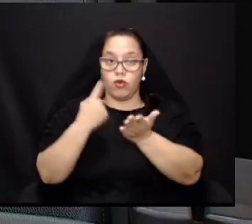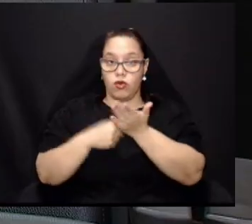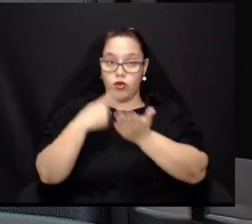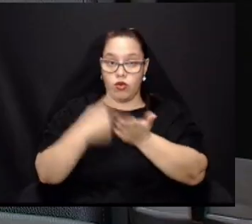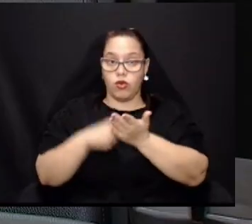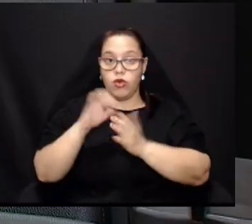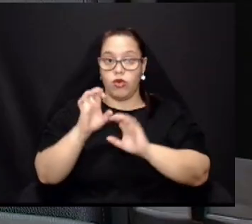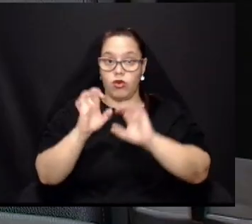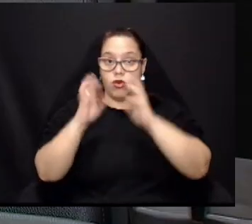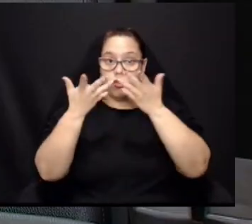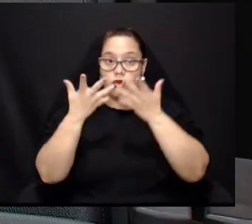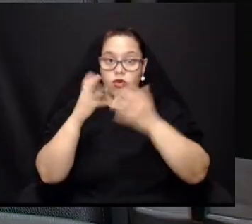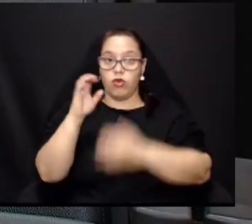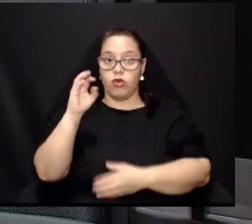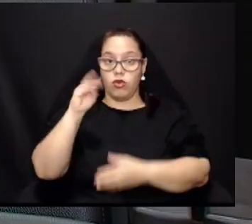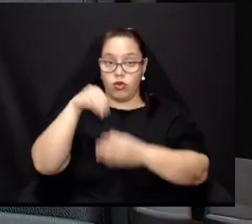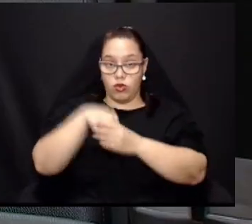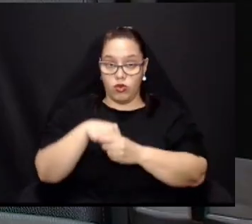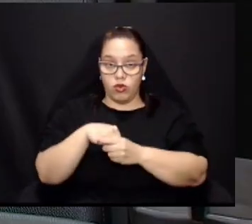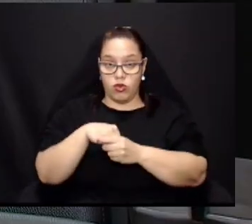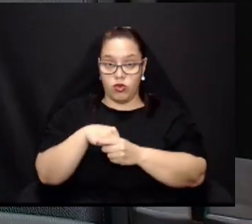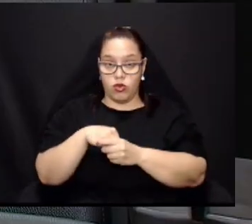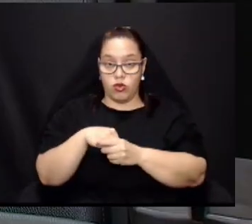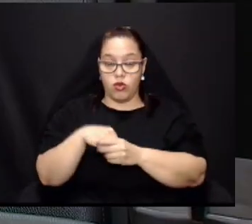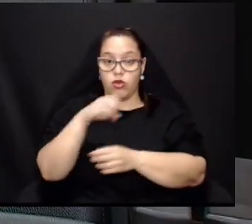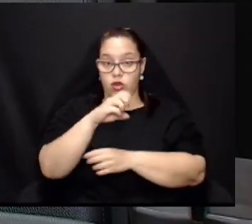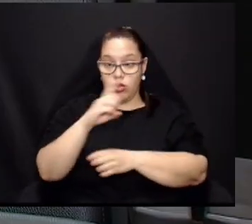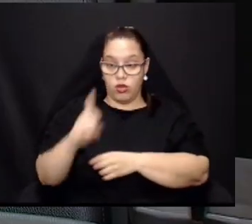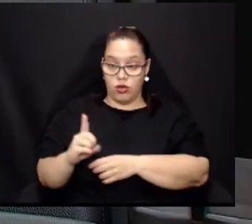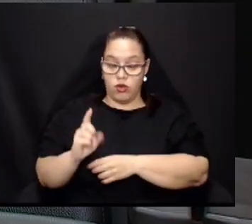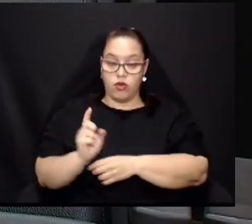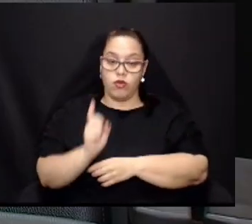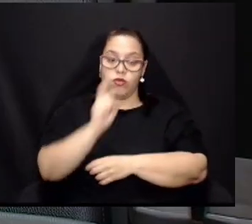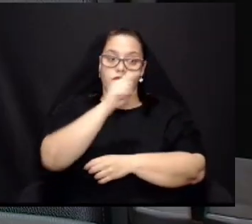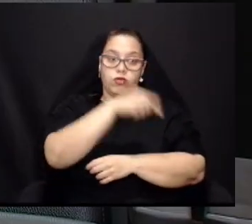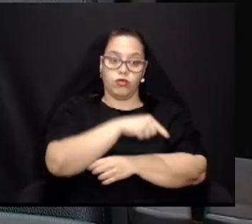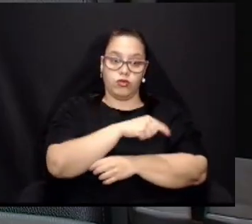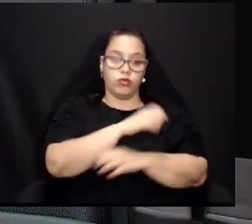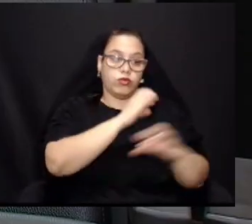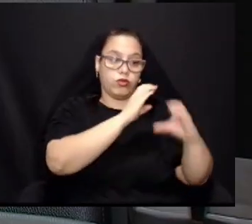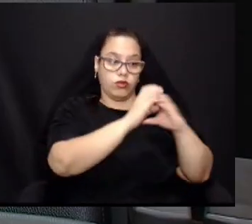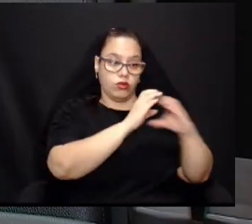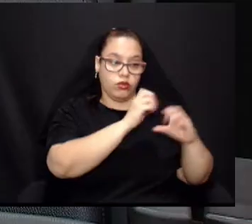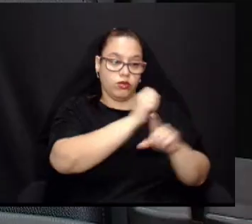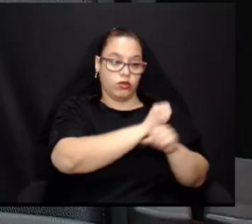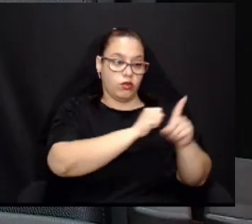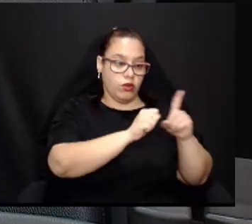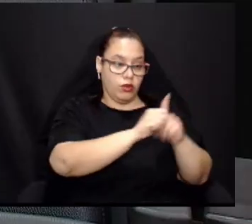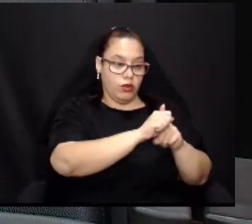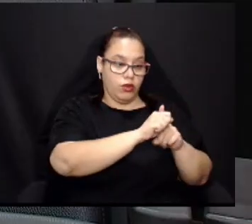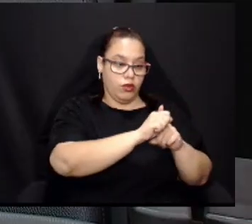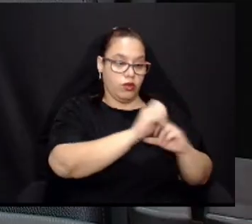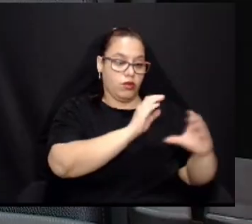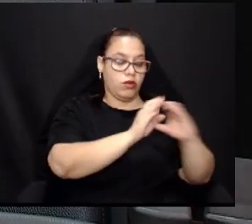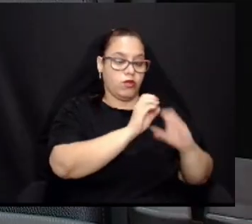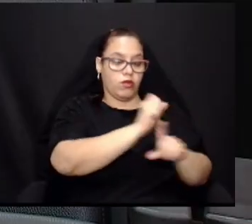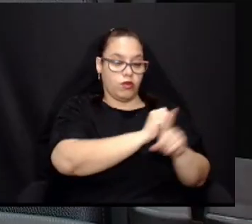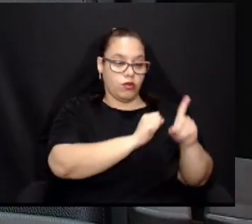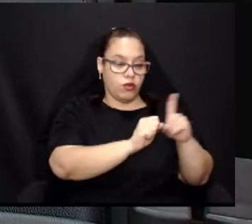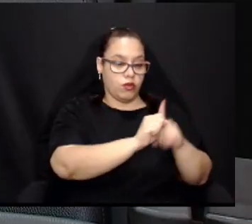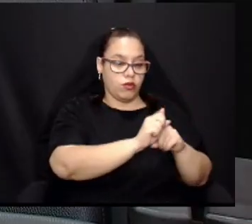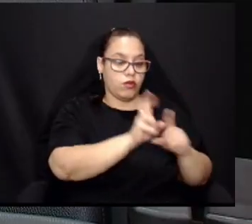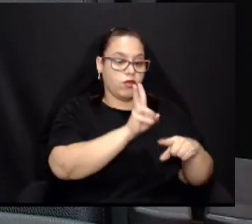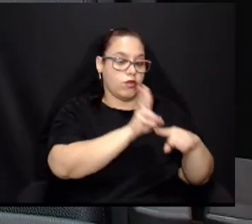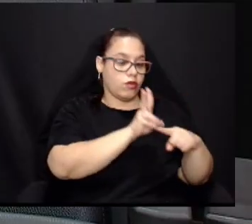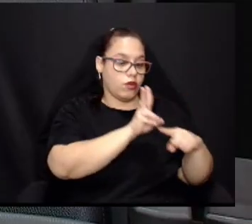ocorre na casa parte dessa coordenadoria. E temos a de Comunicação Social, Coordenadoria de Comunicação Social, que cuida mais da parte